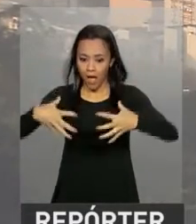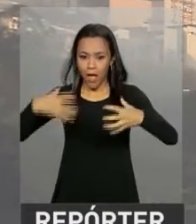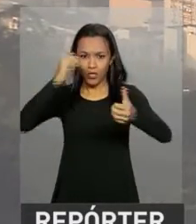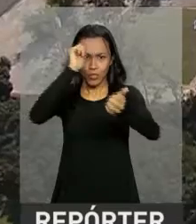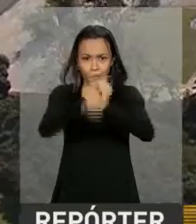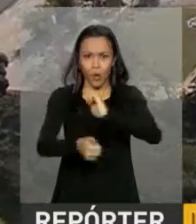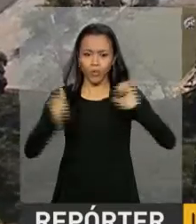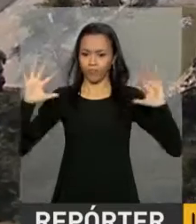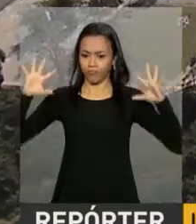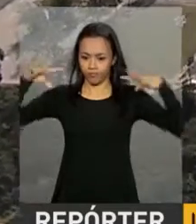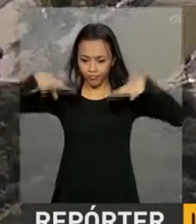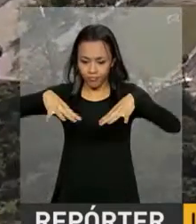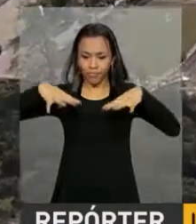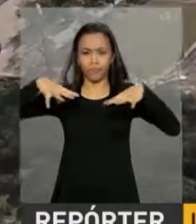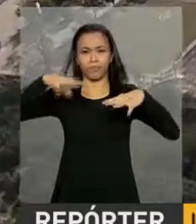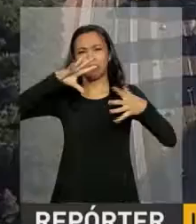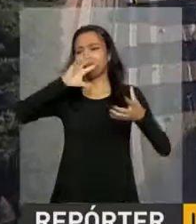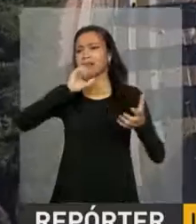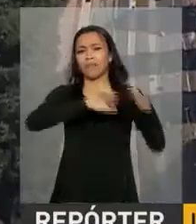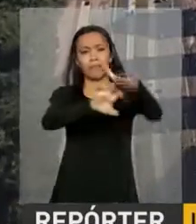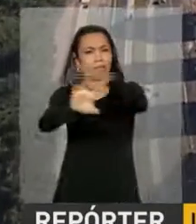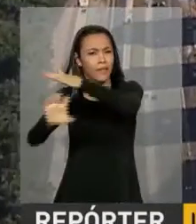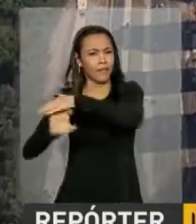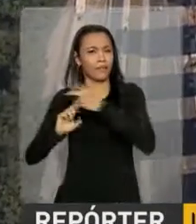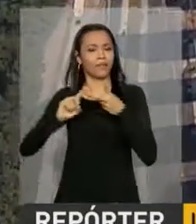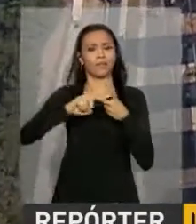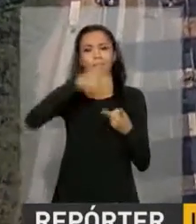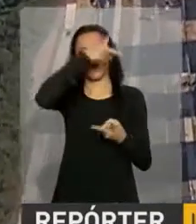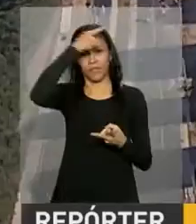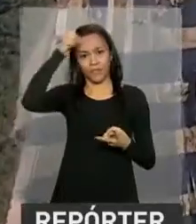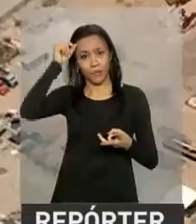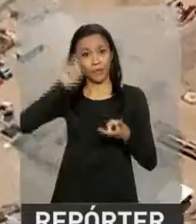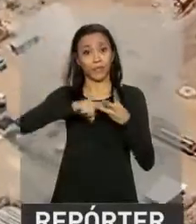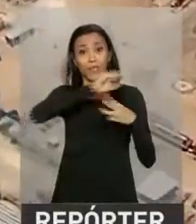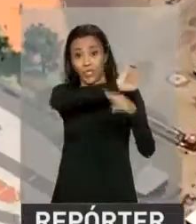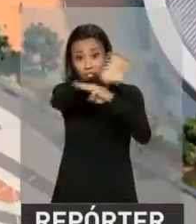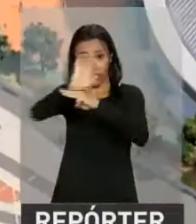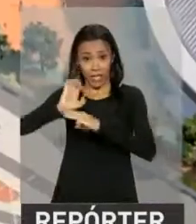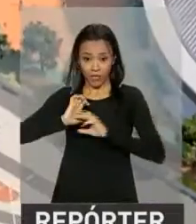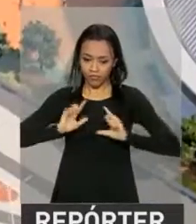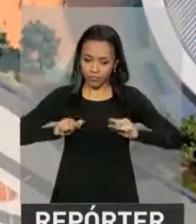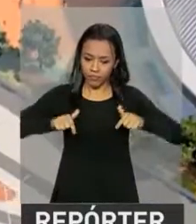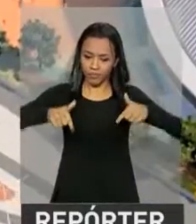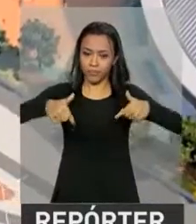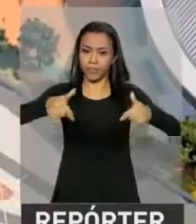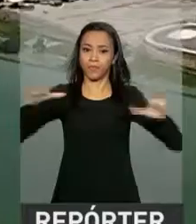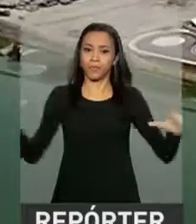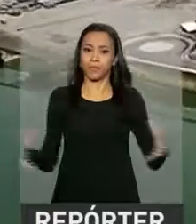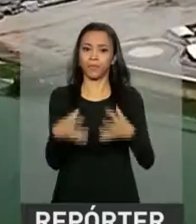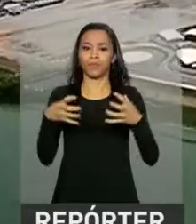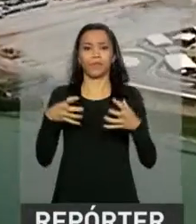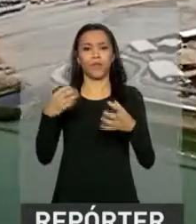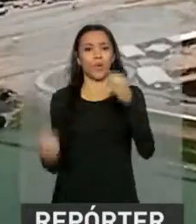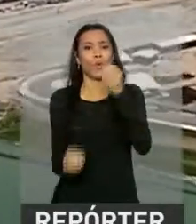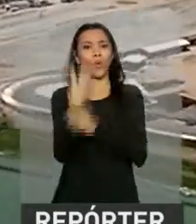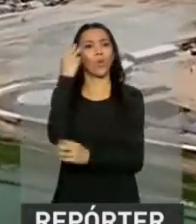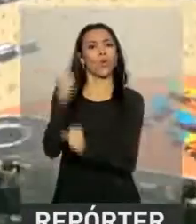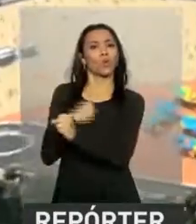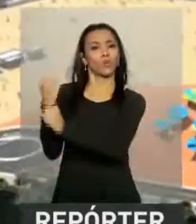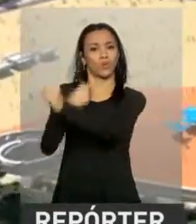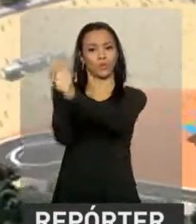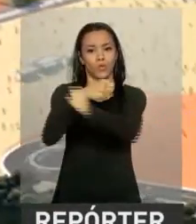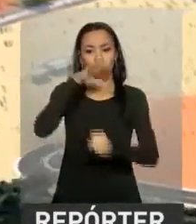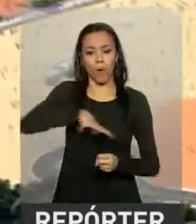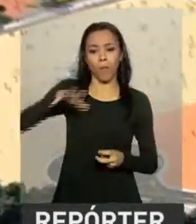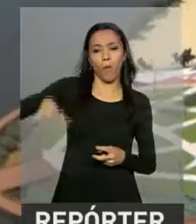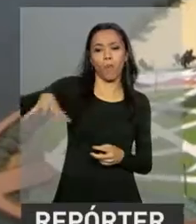envolveu iniciativa privada, prefeitura, estado e governo federal, que investiu na construção de instalações esportivas e